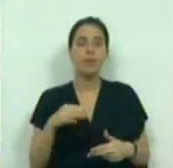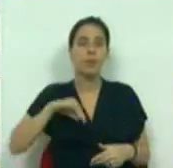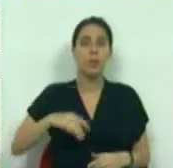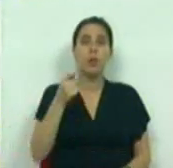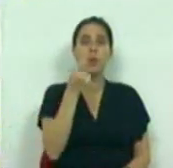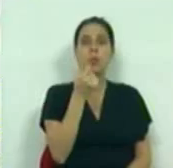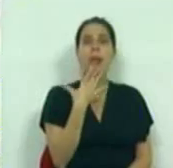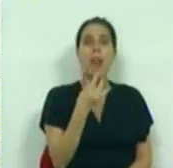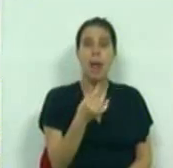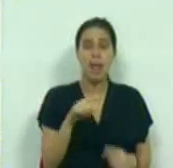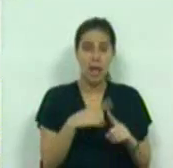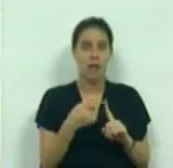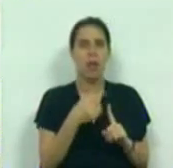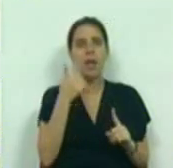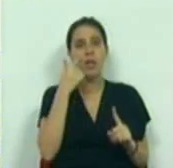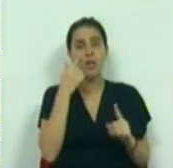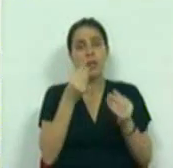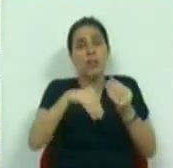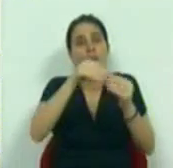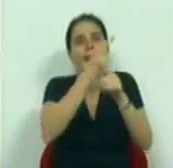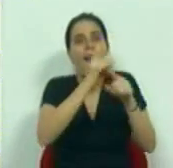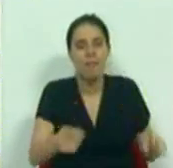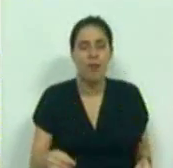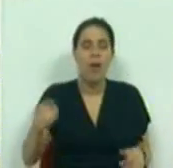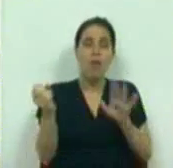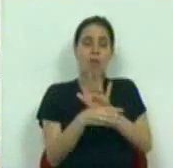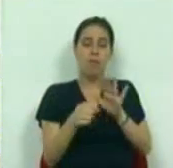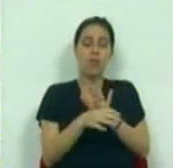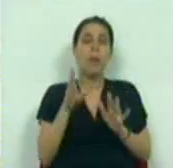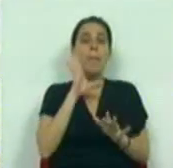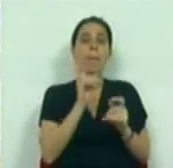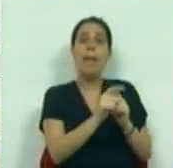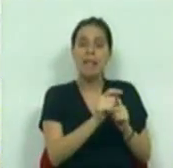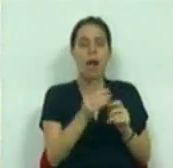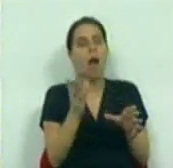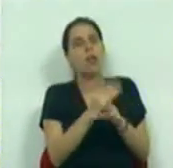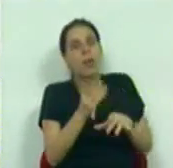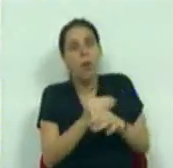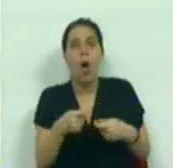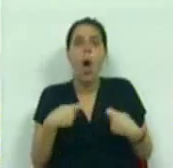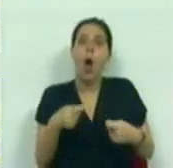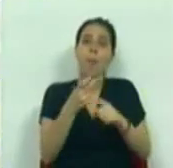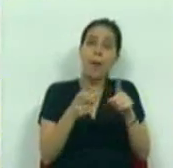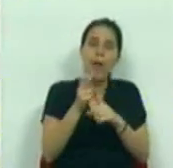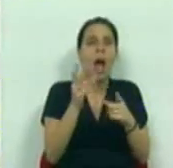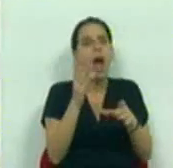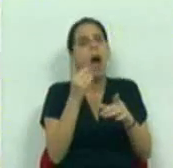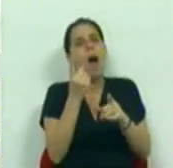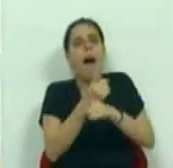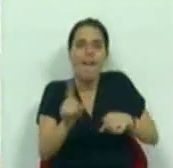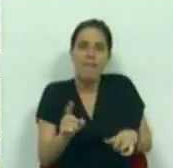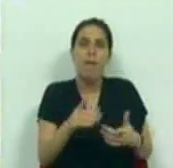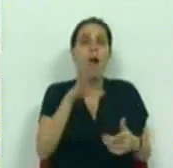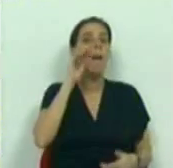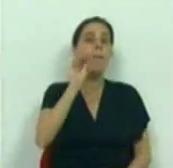do subsídio de Natal deste ano, extraordinário. Fundo de pensões, extraordinário. Aumento de despesa, extraordinário, porque a banca